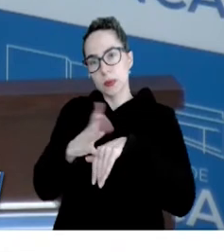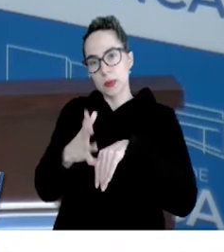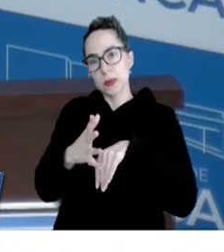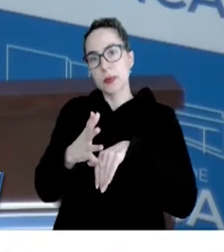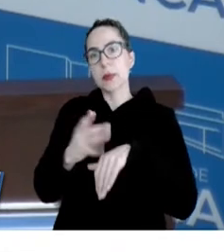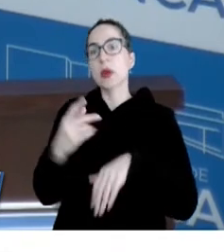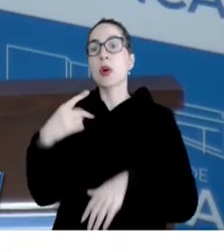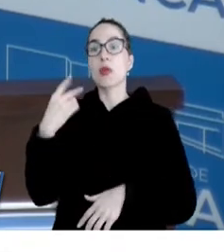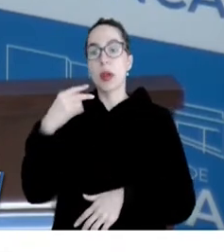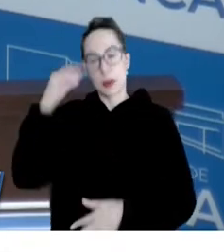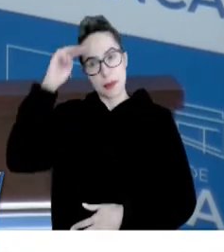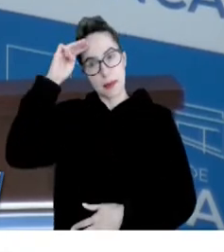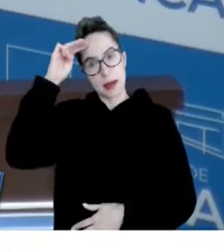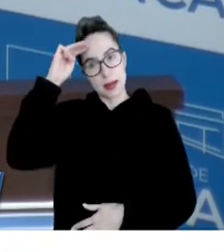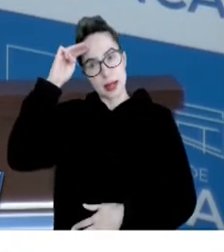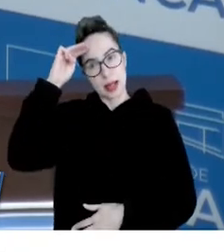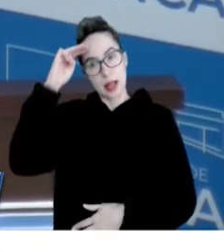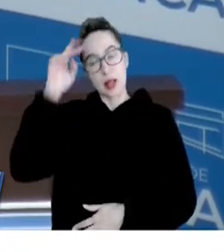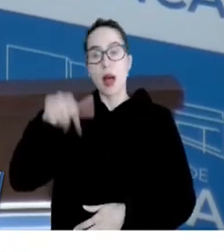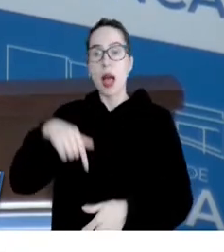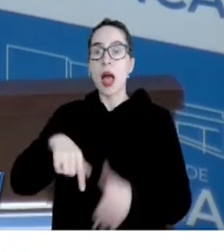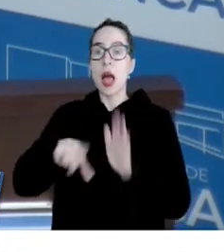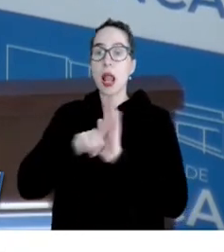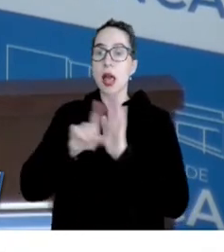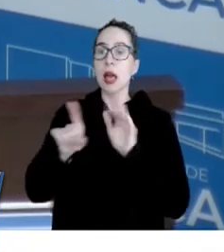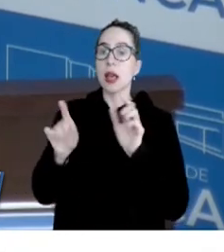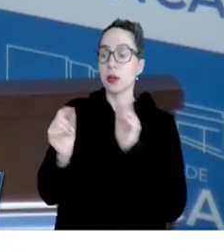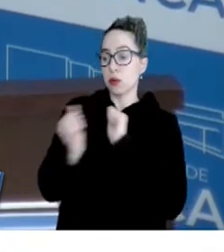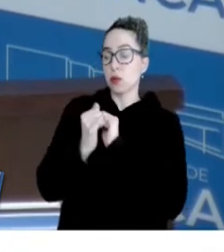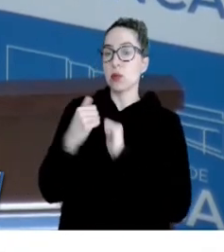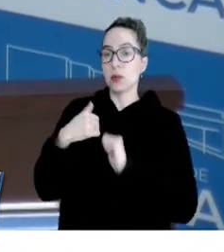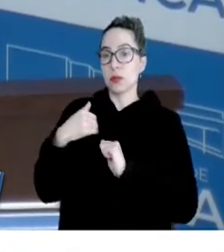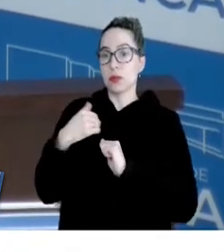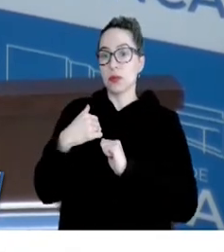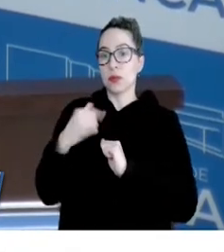Marcelo Tide, e uma lei de minha autoria. Então,